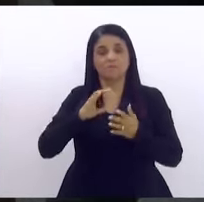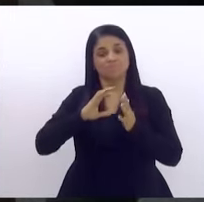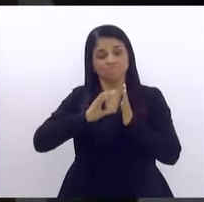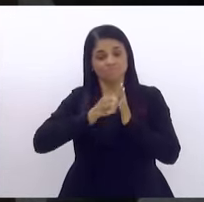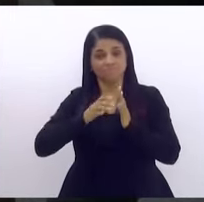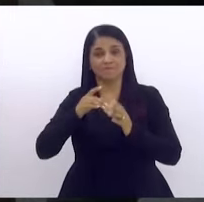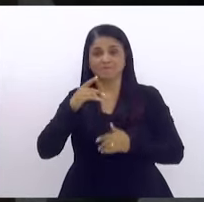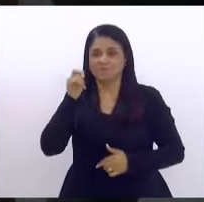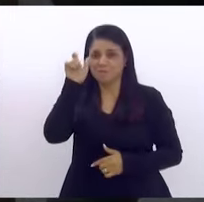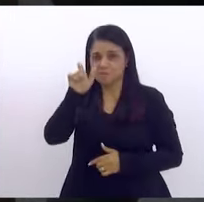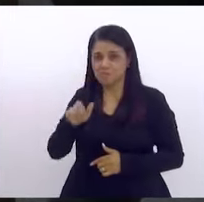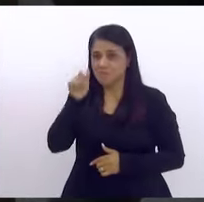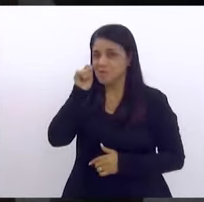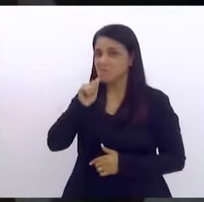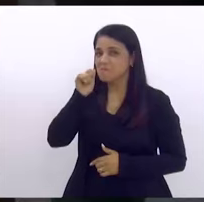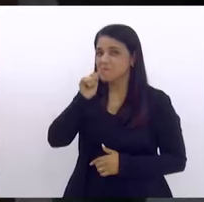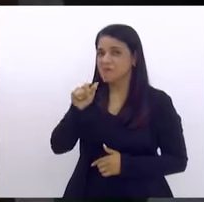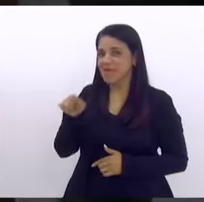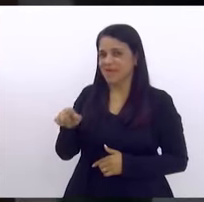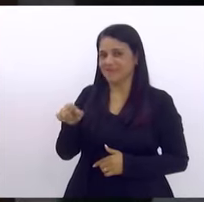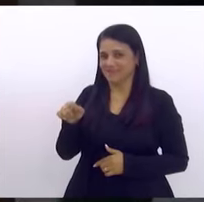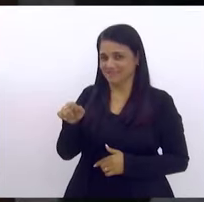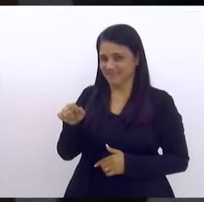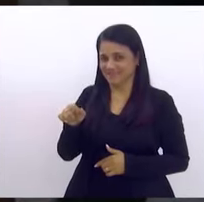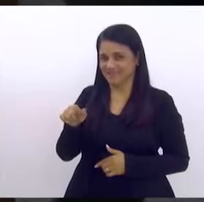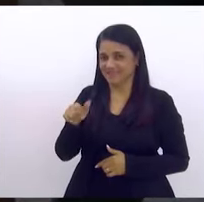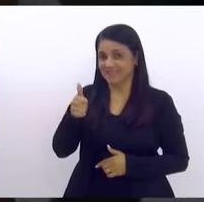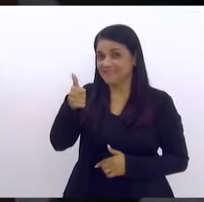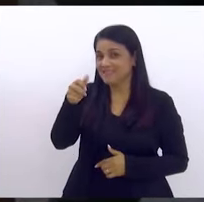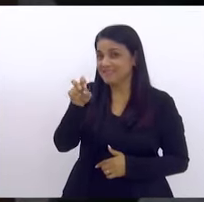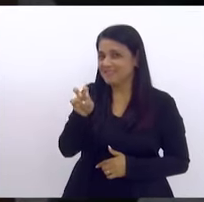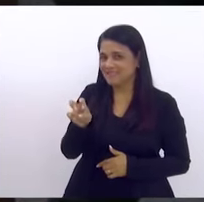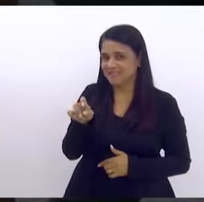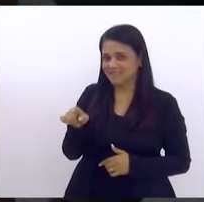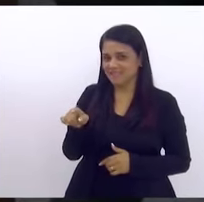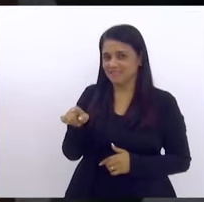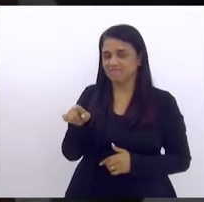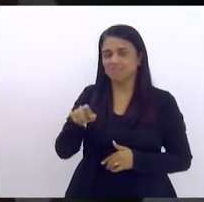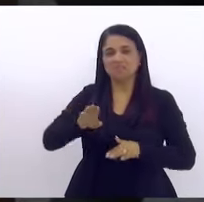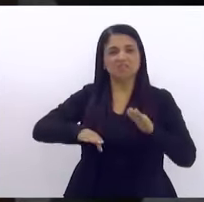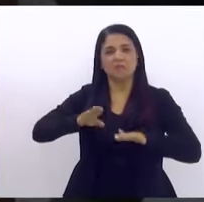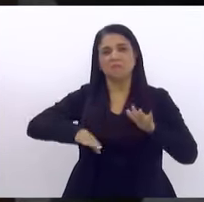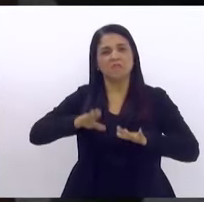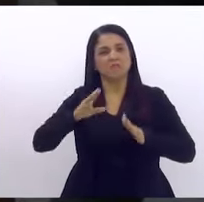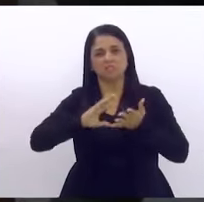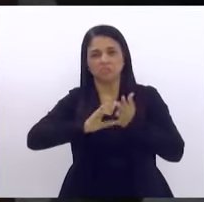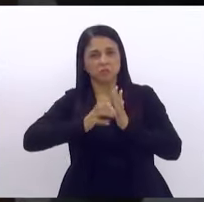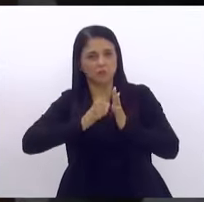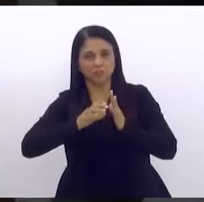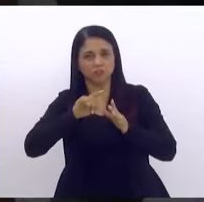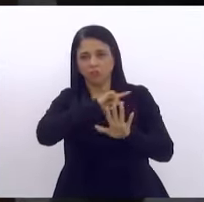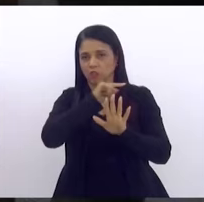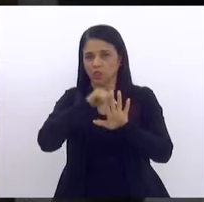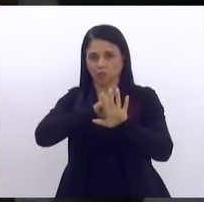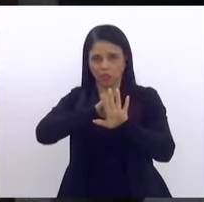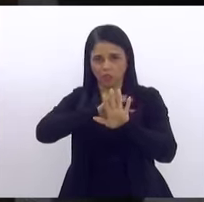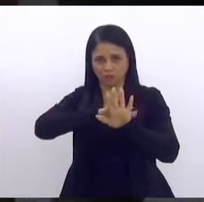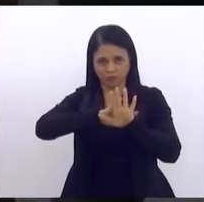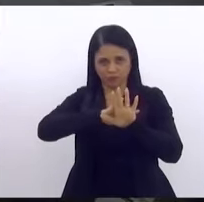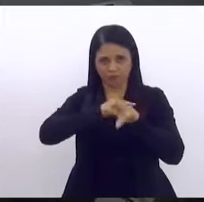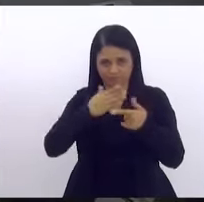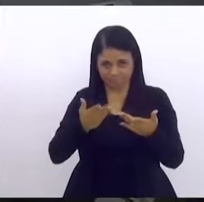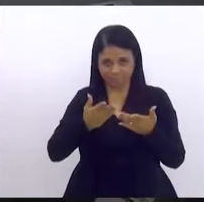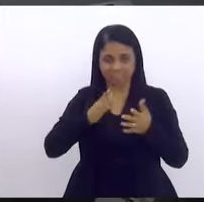de 15 mulheres aguerridas, independente dos seus partidos e das suas ideologias. Muito obrigada, presidente.